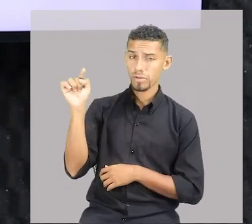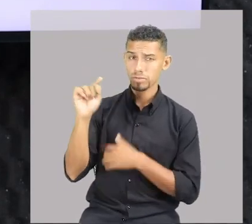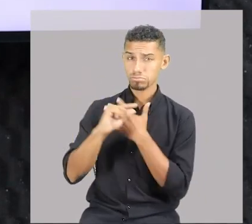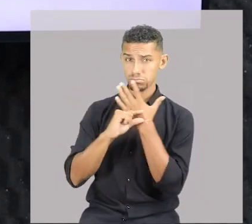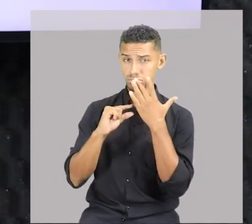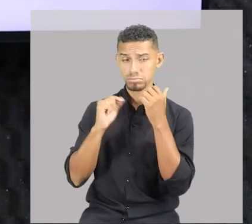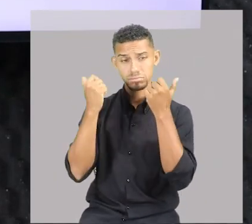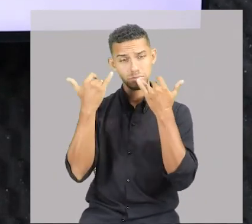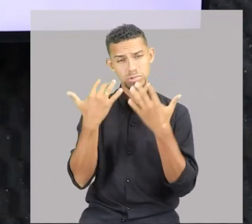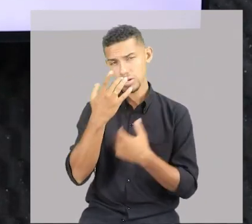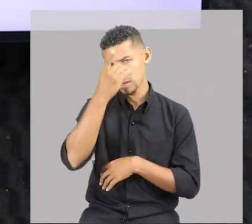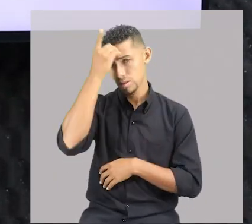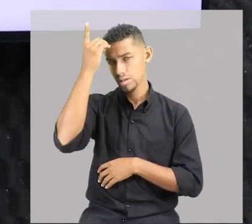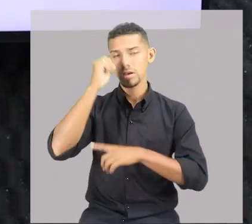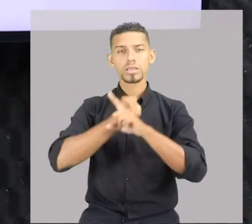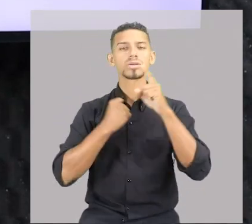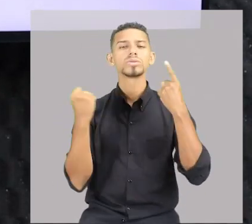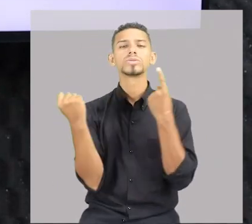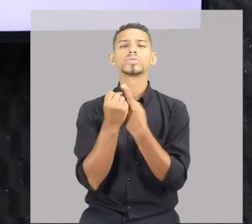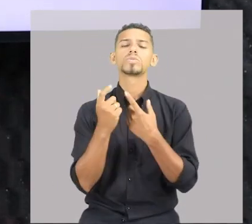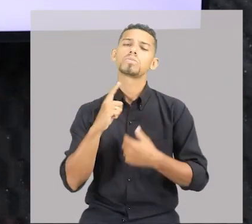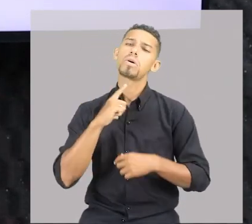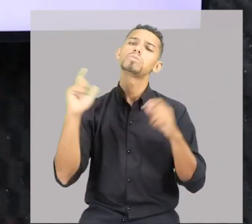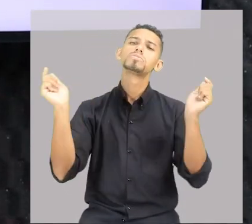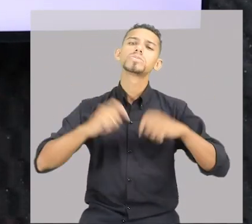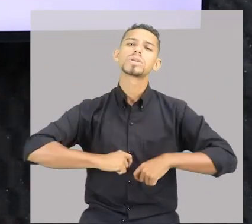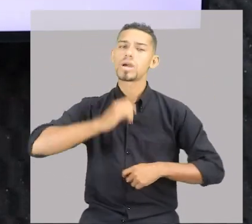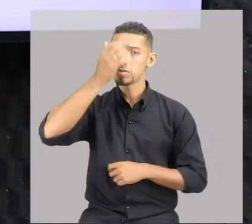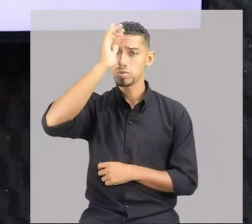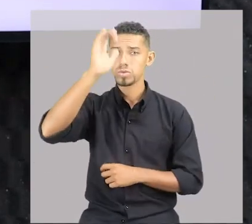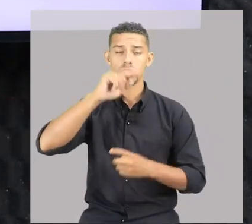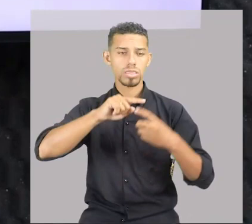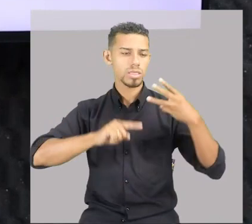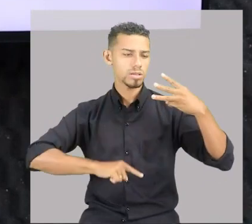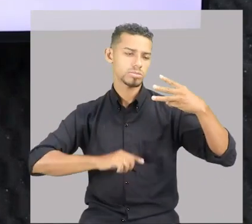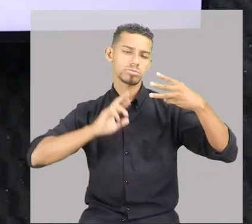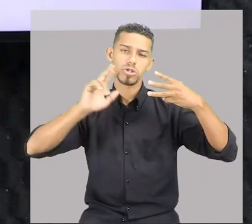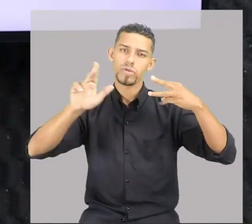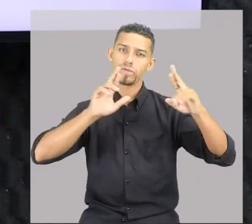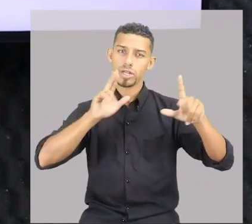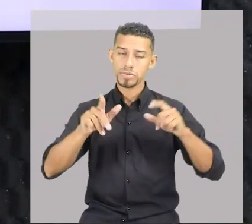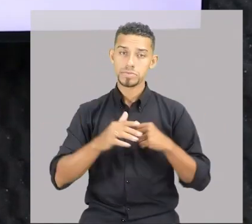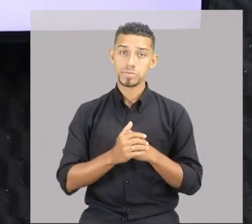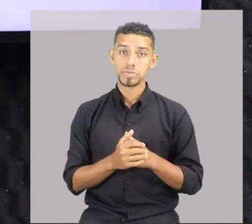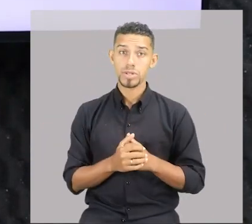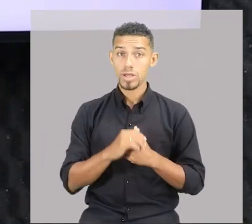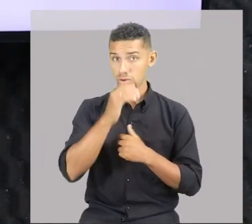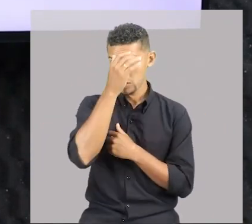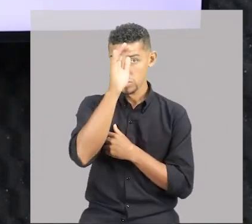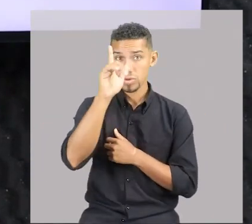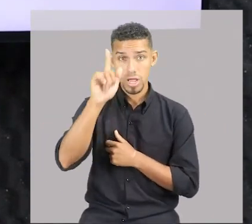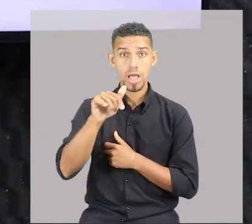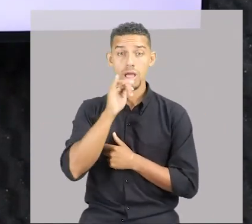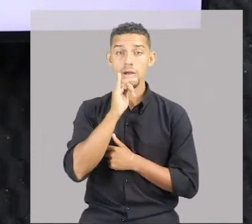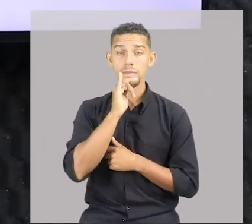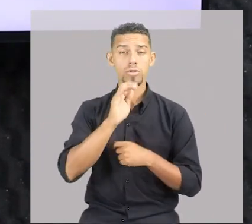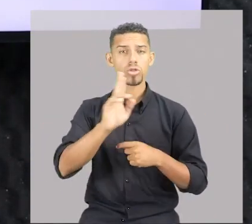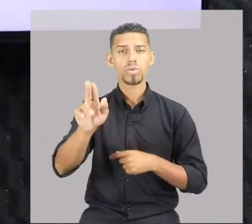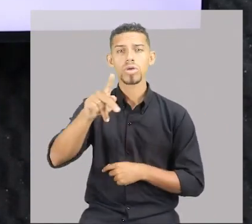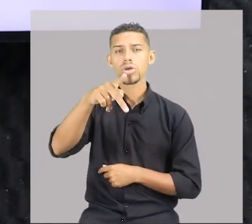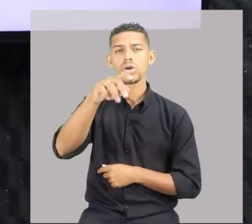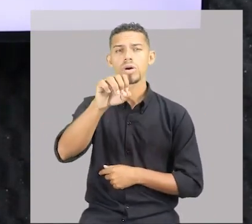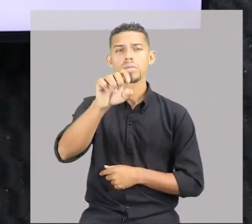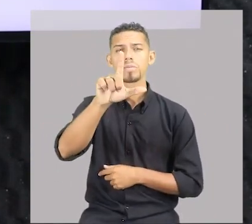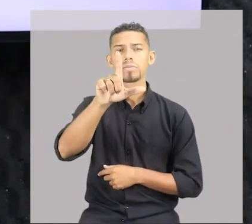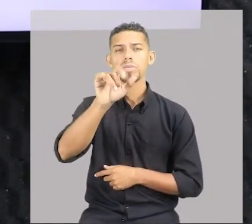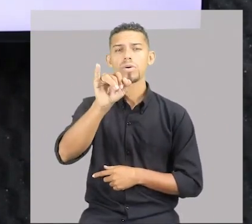de que na sociologia a gente pode ter a cultura trabalhada em três sentidos diferentes. Cultura é uma palavra polissêmica